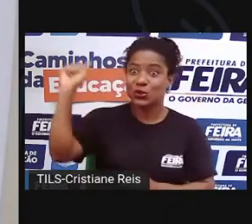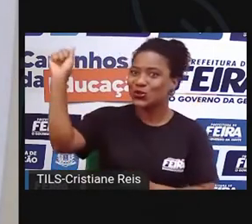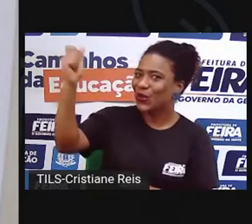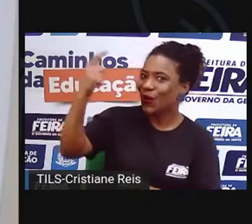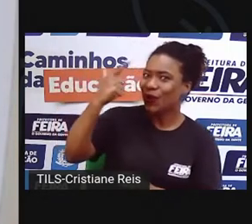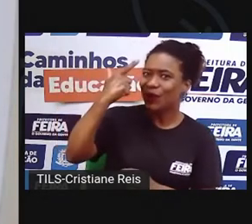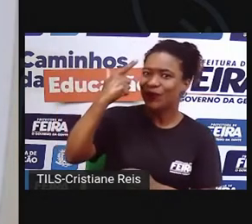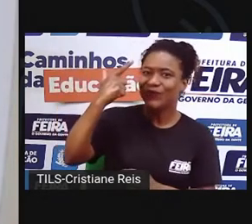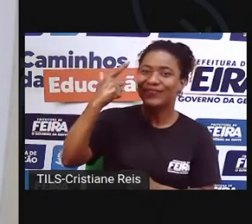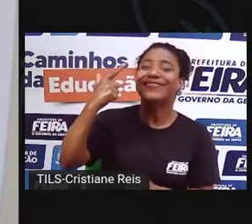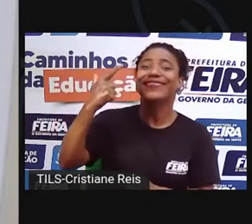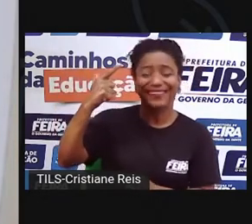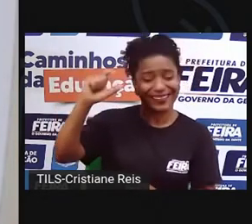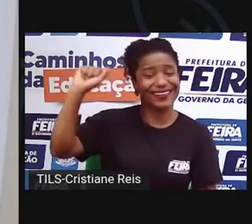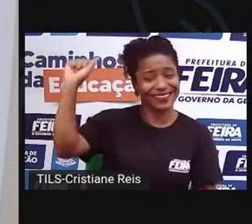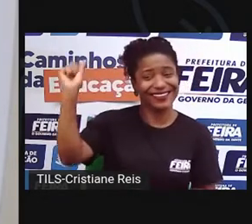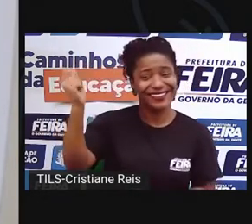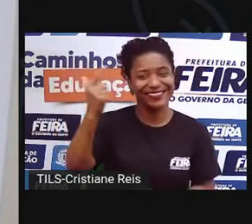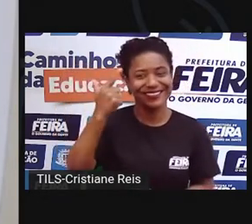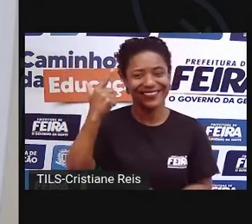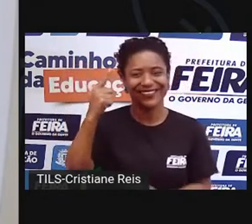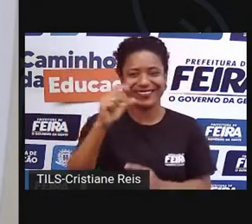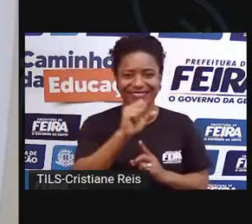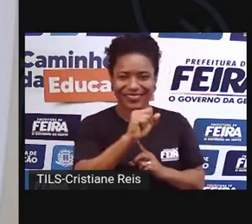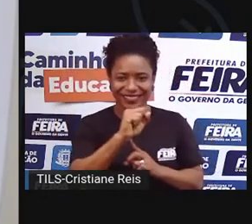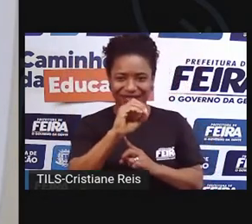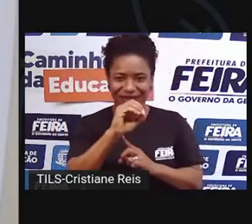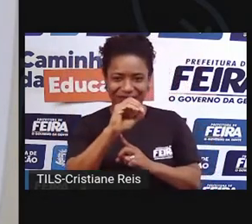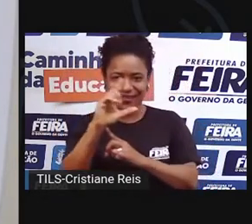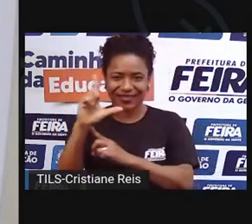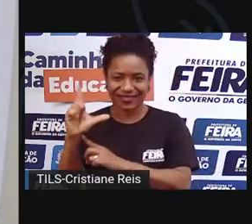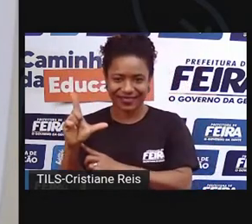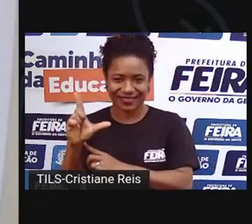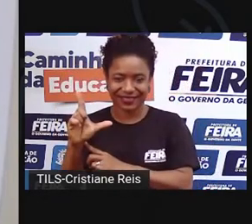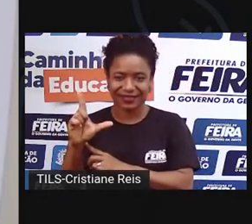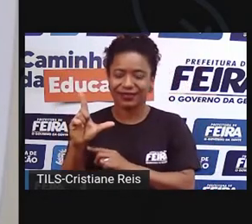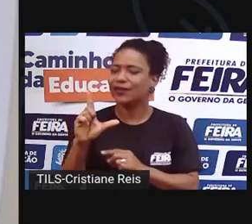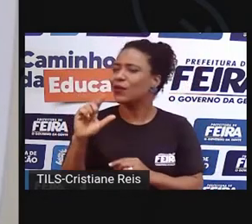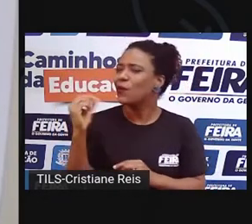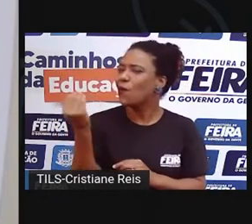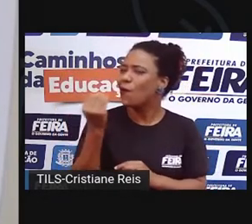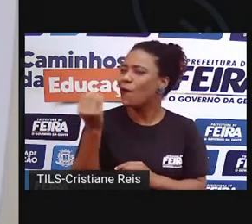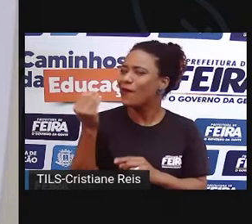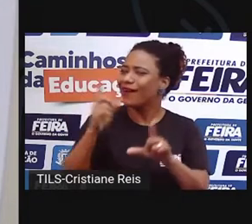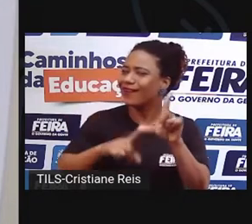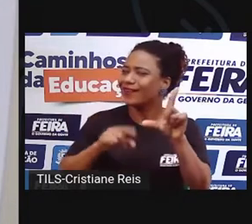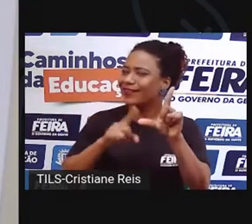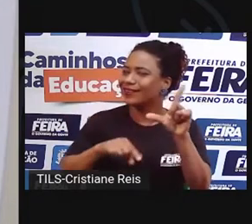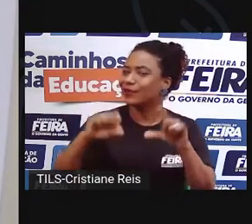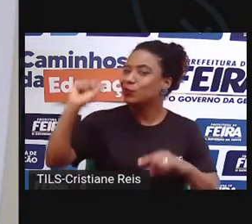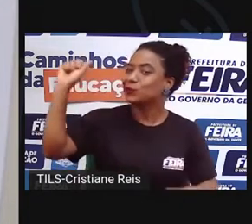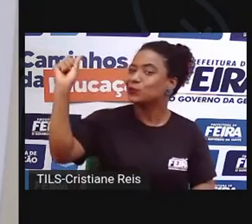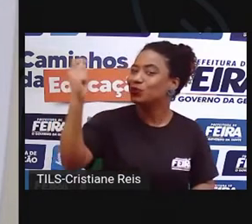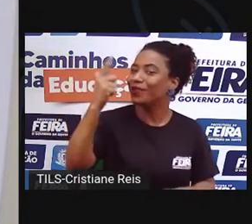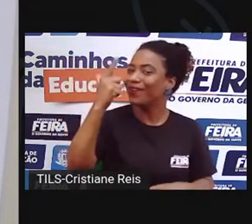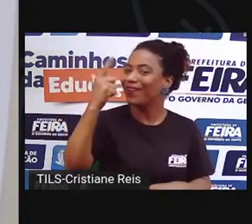Sol. É, meninada. Vamos fazer o sol? Qual que é a letra que se escreve sol, hein? A primeira